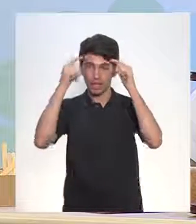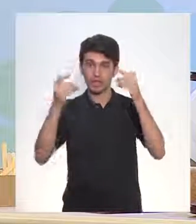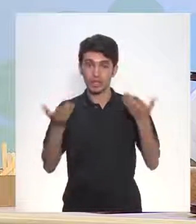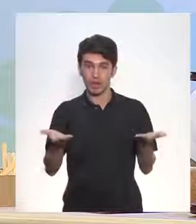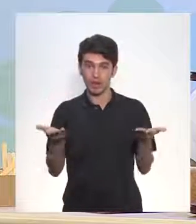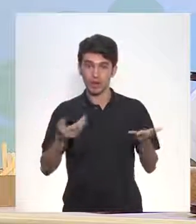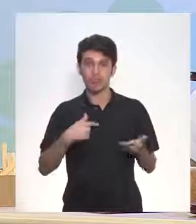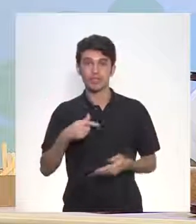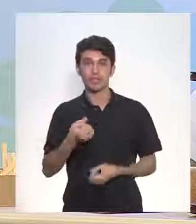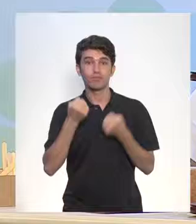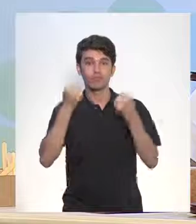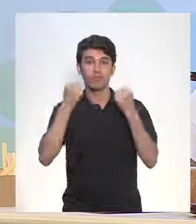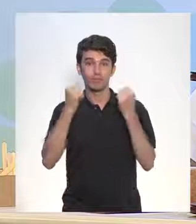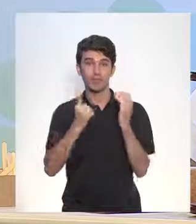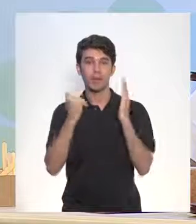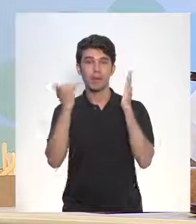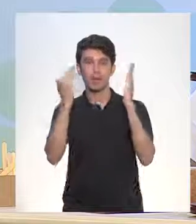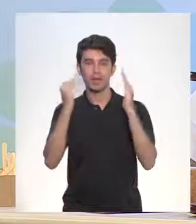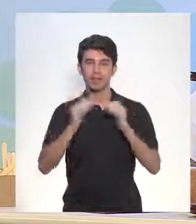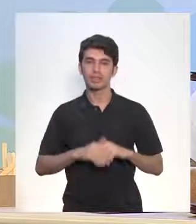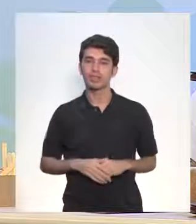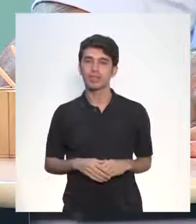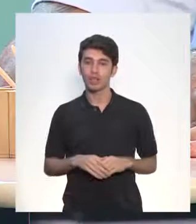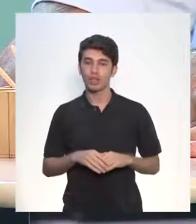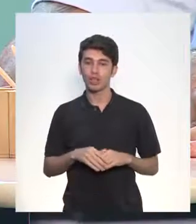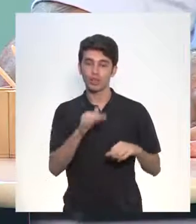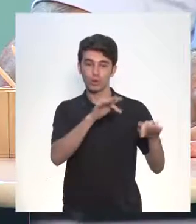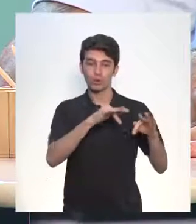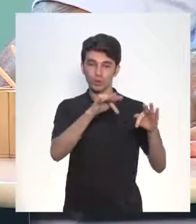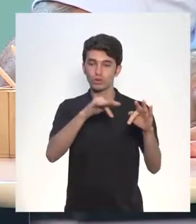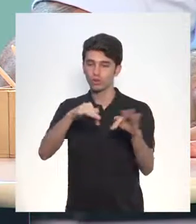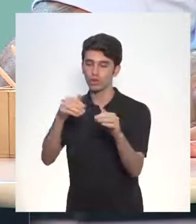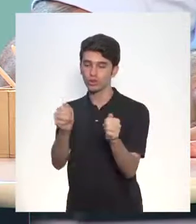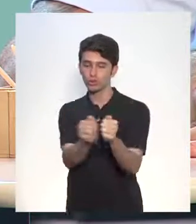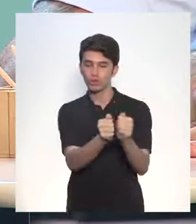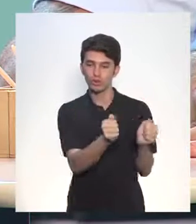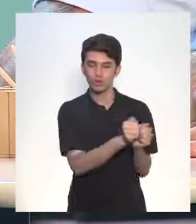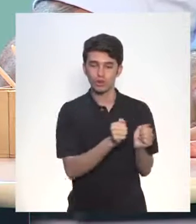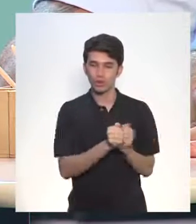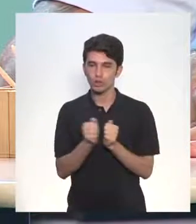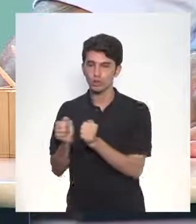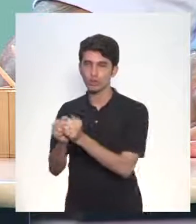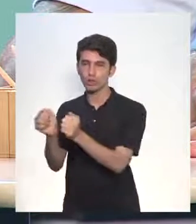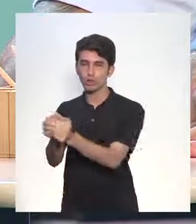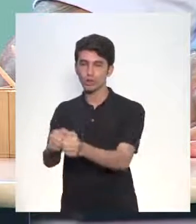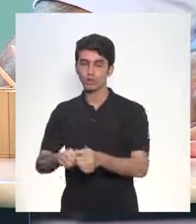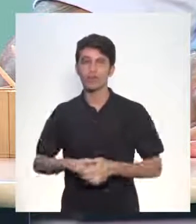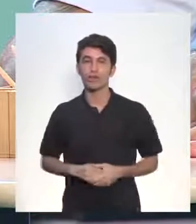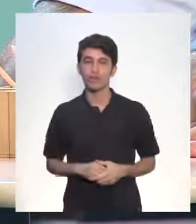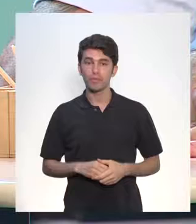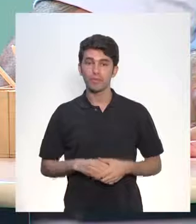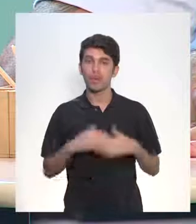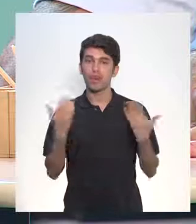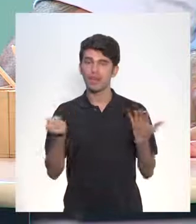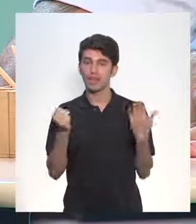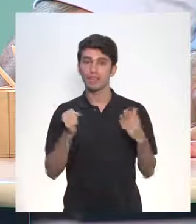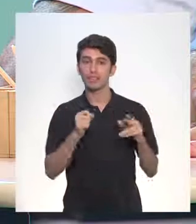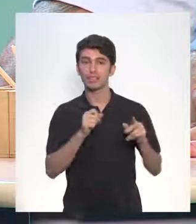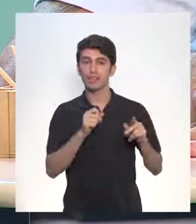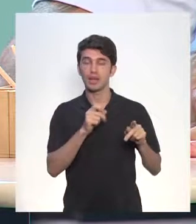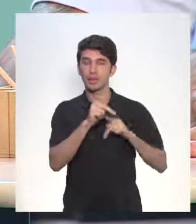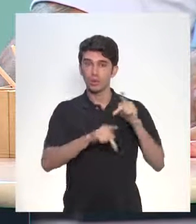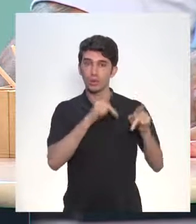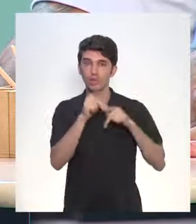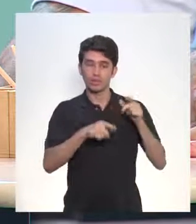mais poder. Os feudos se juntaram, certo? Nós temos aqui um crescimento demográfico muito